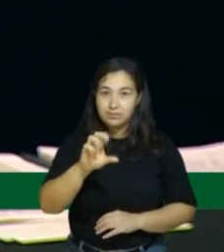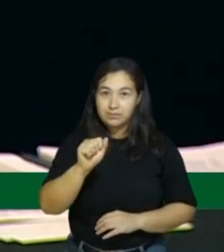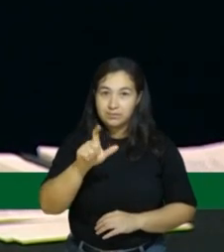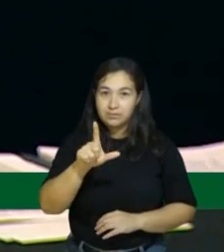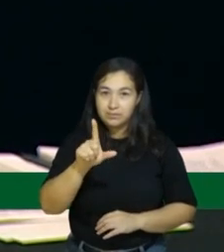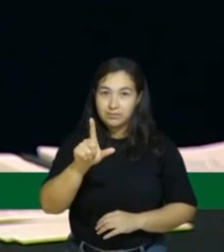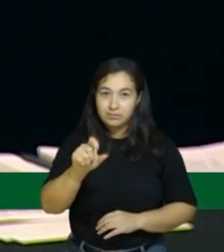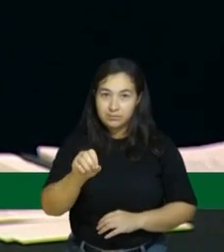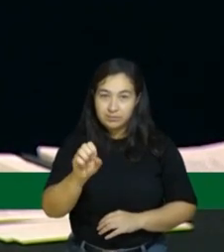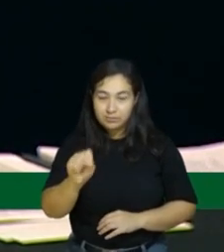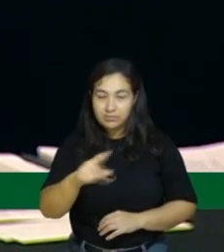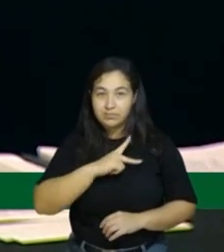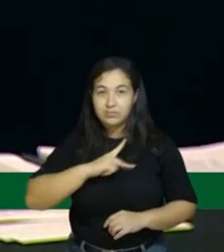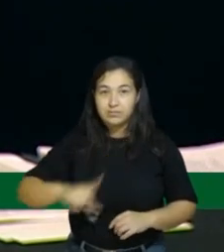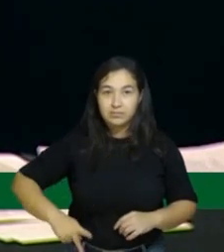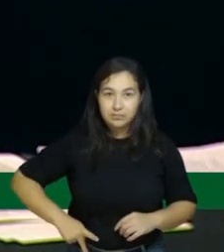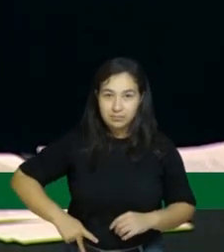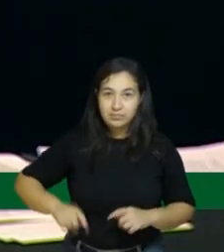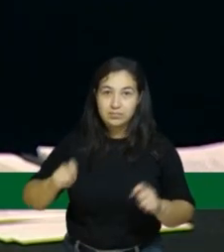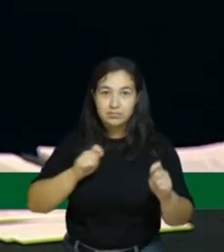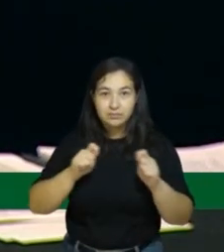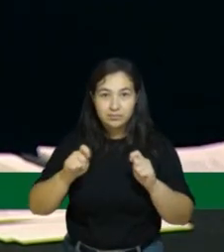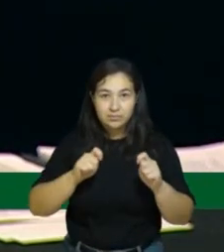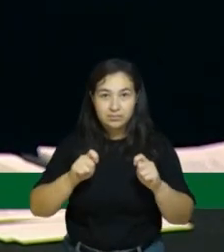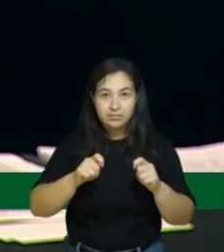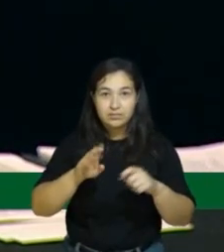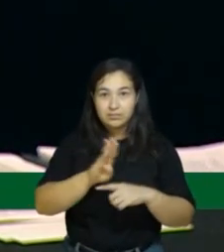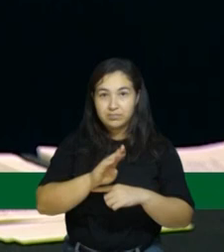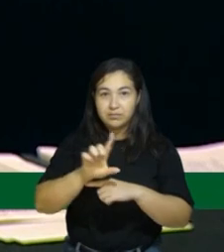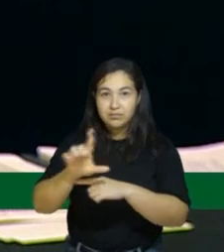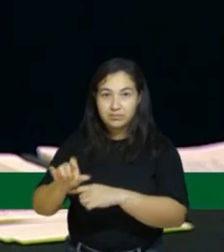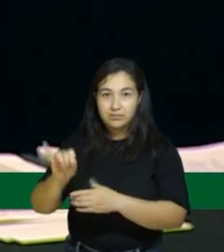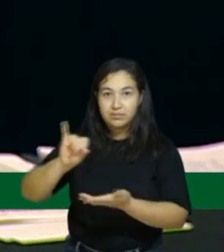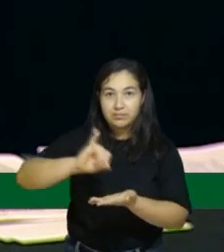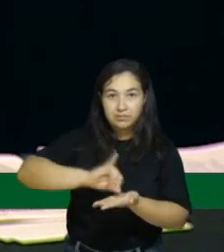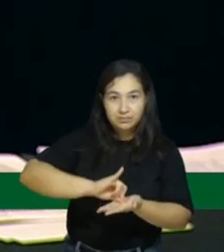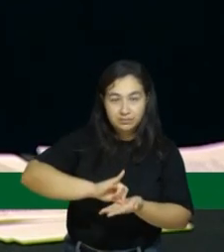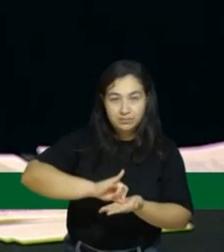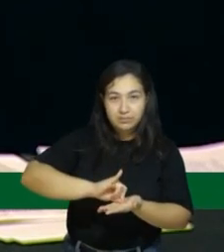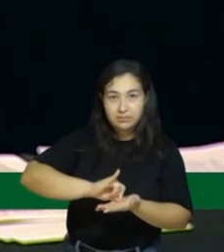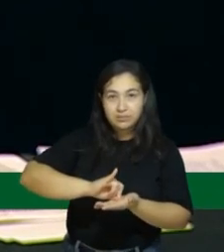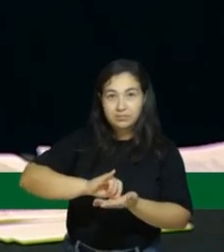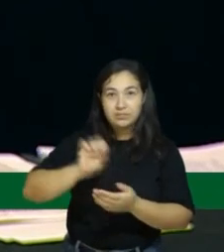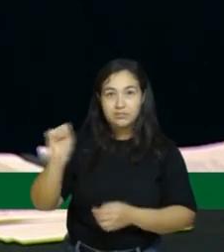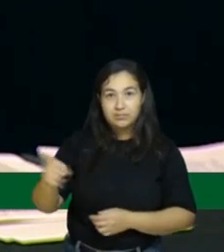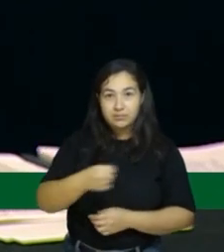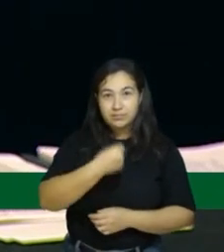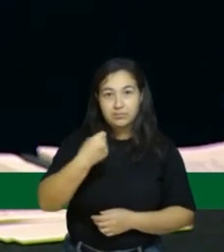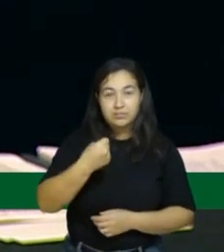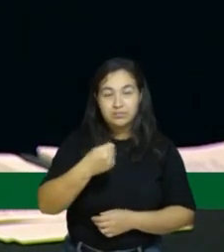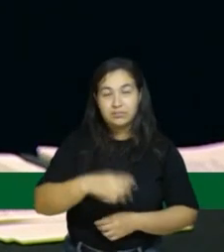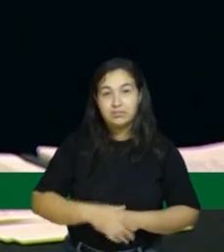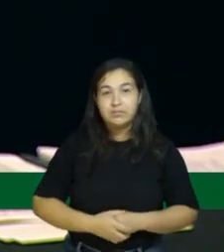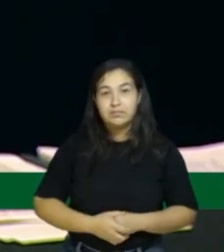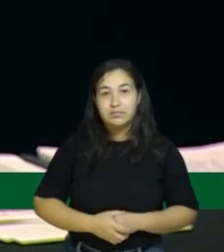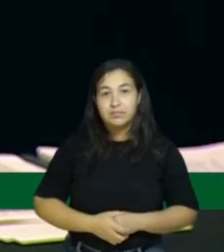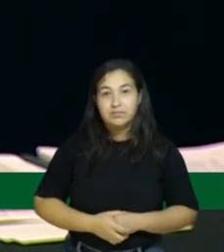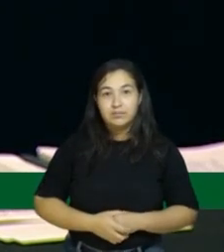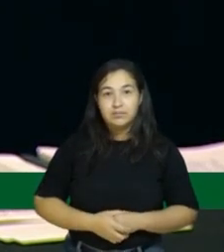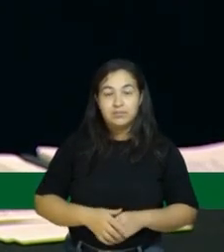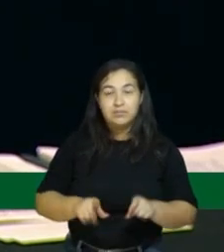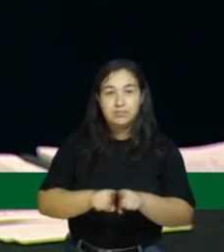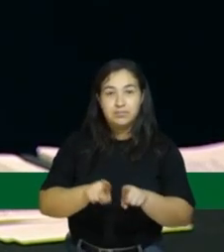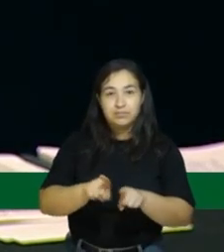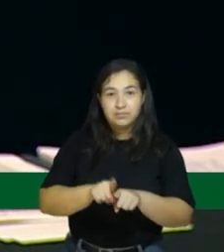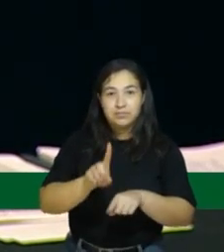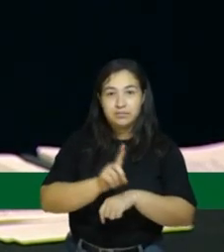associação Blumenal capital brasileira da cerveja picis Romero Espíndola diretor da